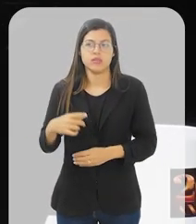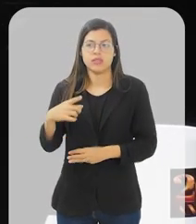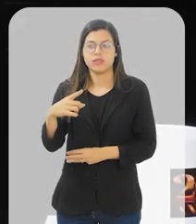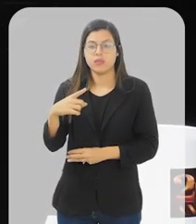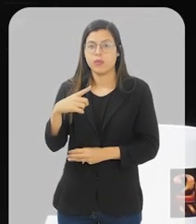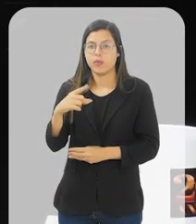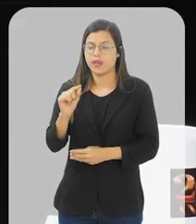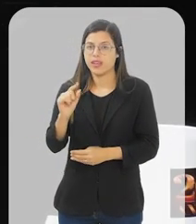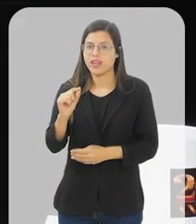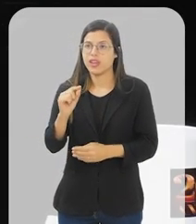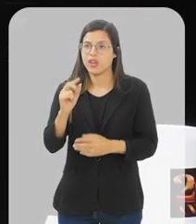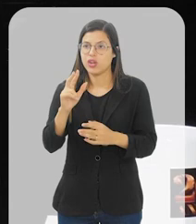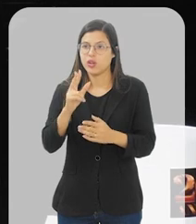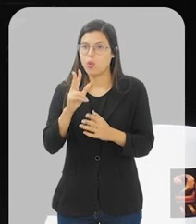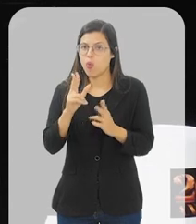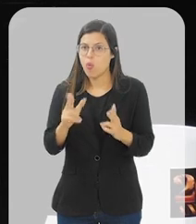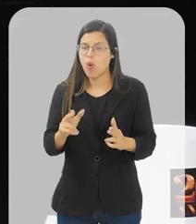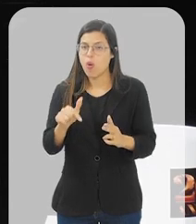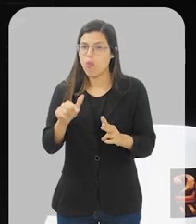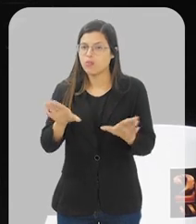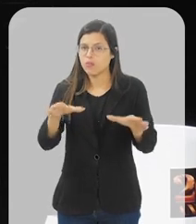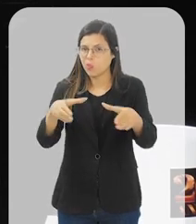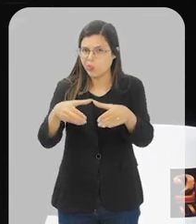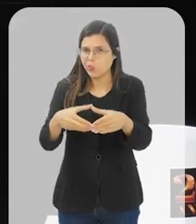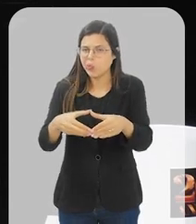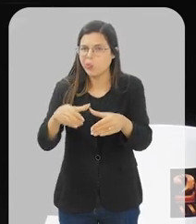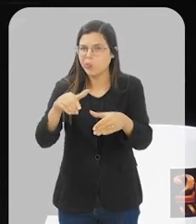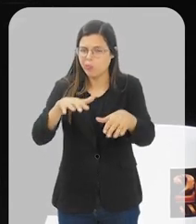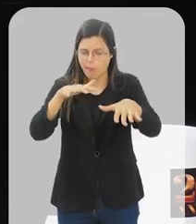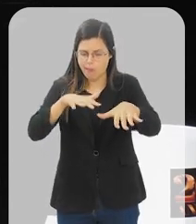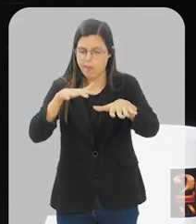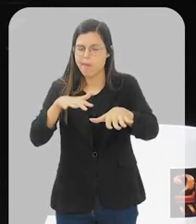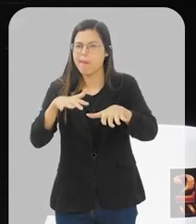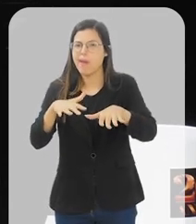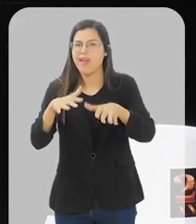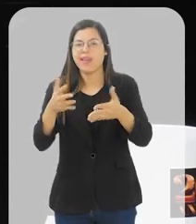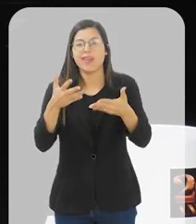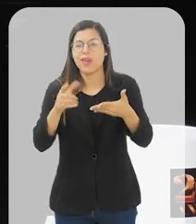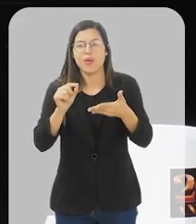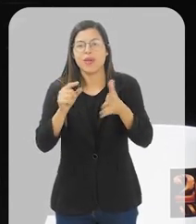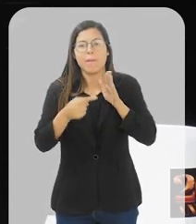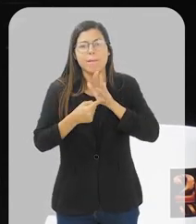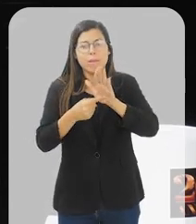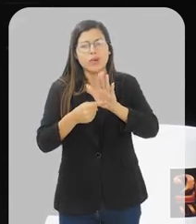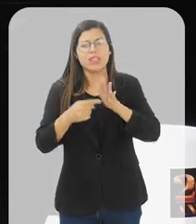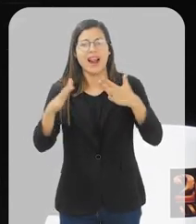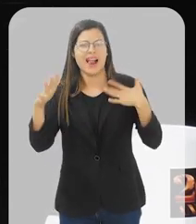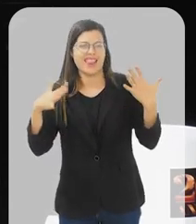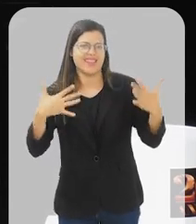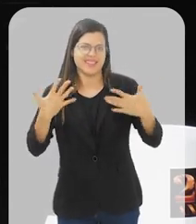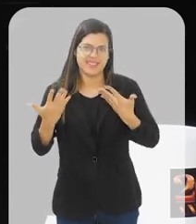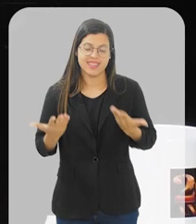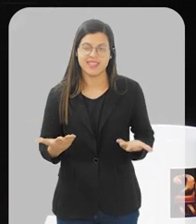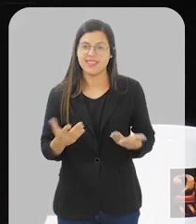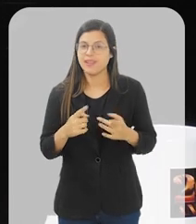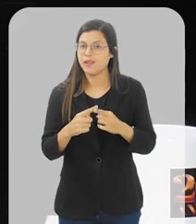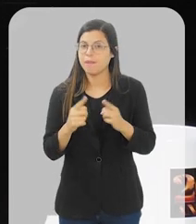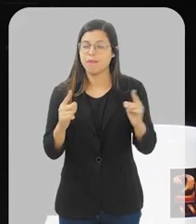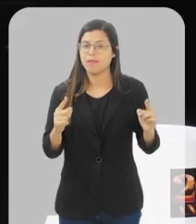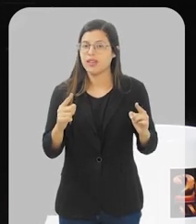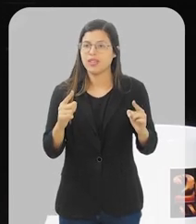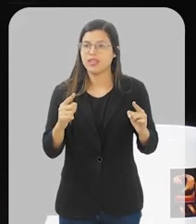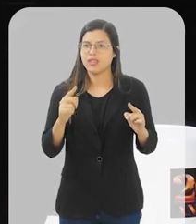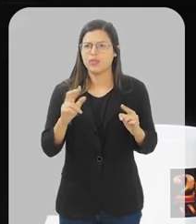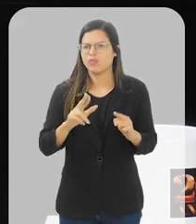O que tem em comum que é o Bloco da Preta tá ali para transmitir alegria. Como a escola de samba também tá ali para transmitir alegria. Mas não tem aquele